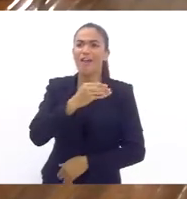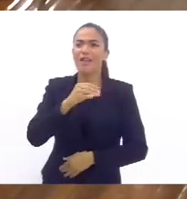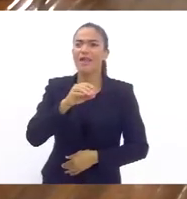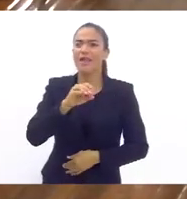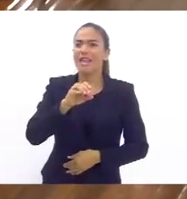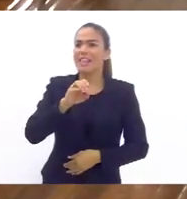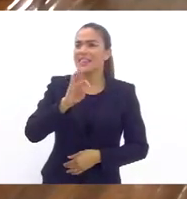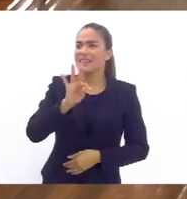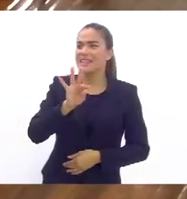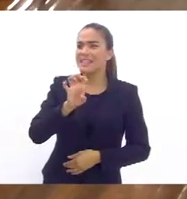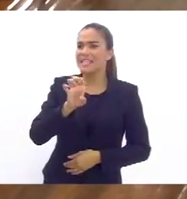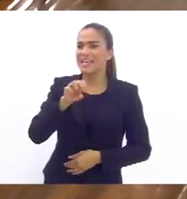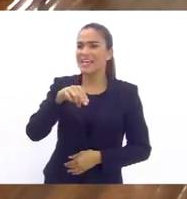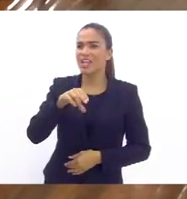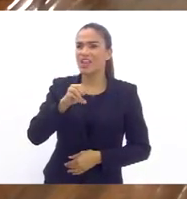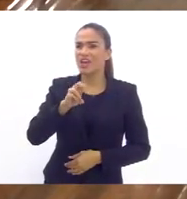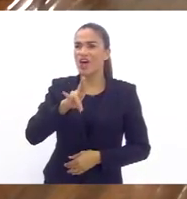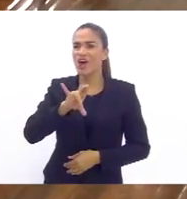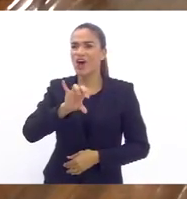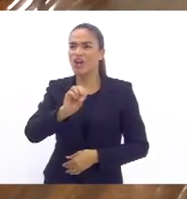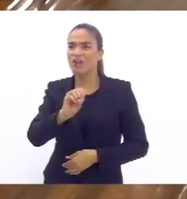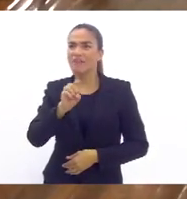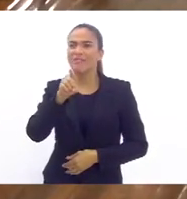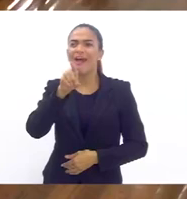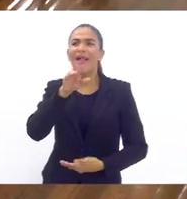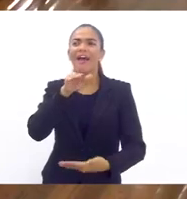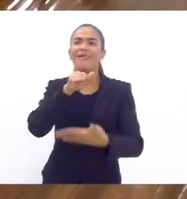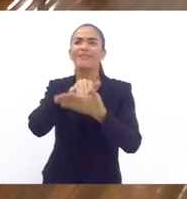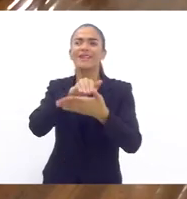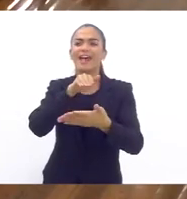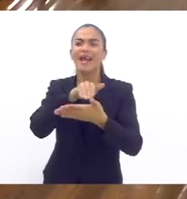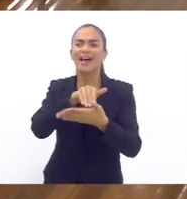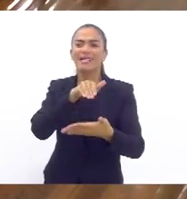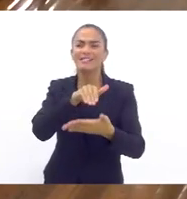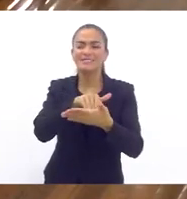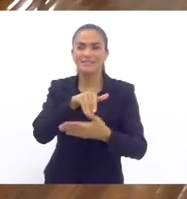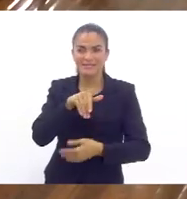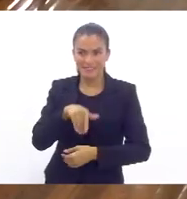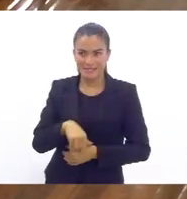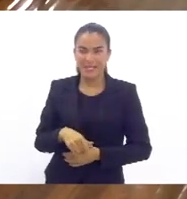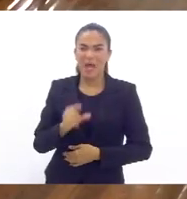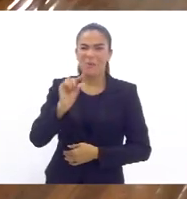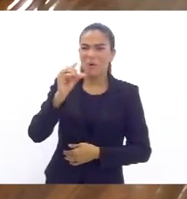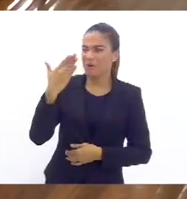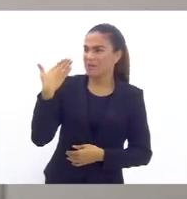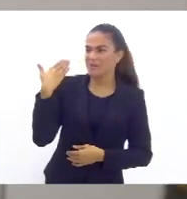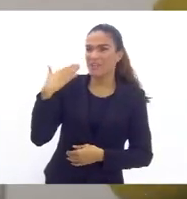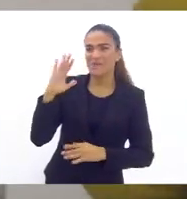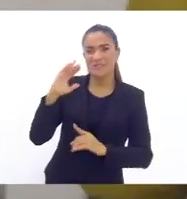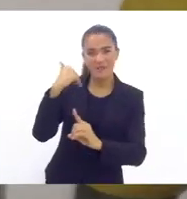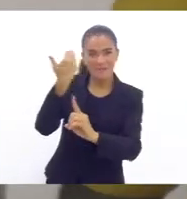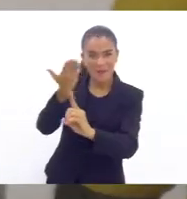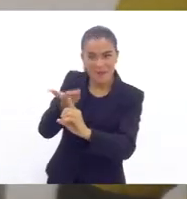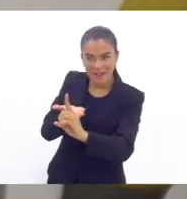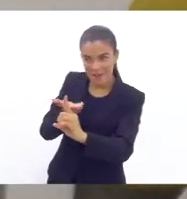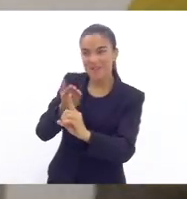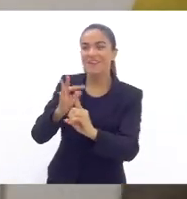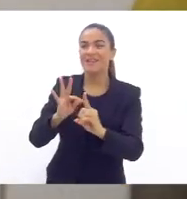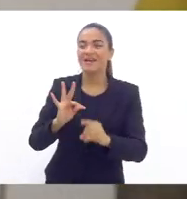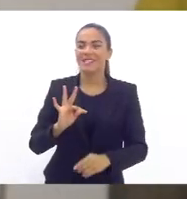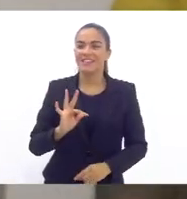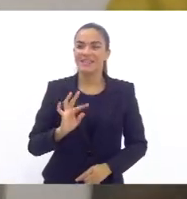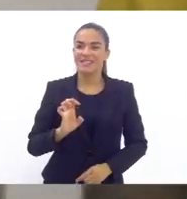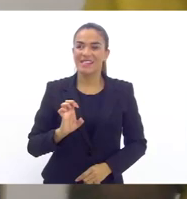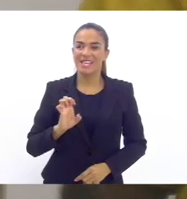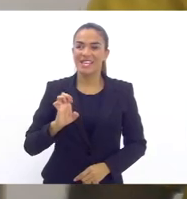Tenório é um veterano olha aqui tá lá atrás ele o Tenório é poucos dias atrás a gente fez uma homenagem ao Tenório apareceu lá